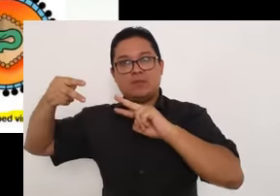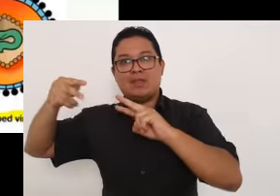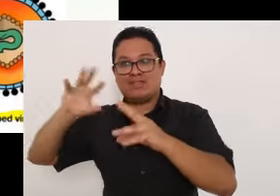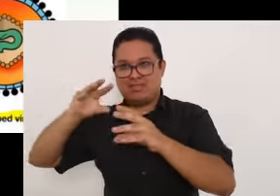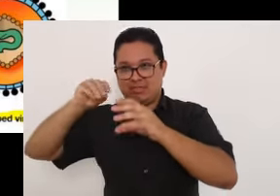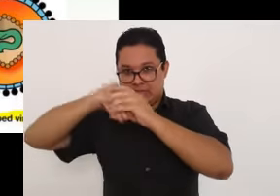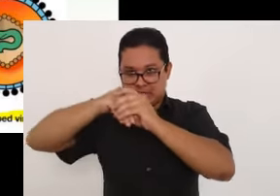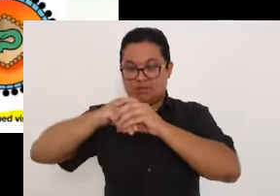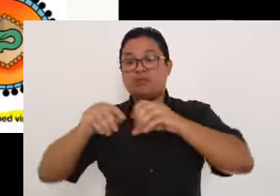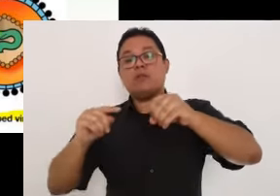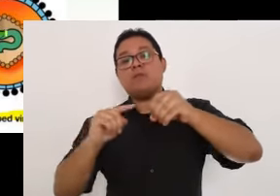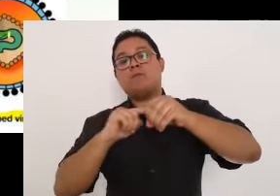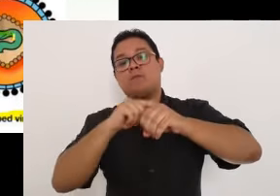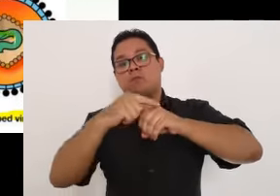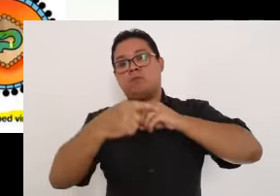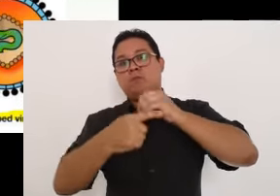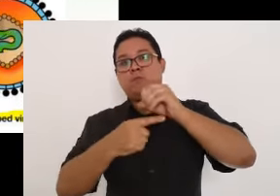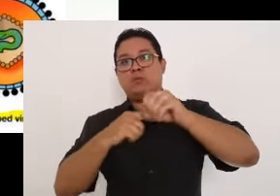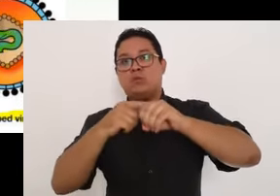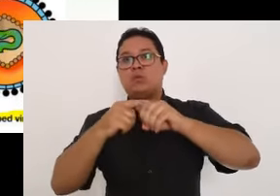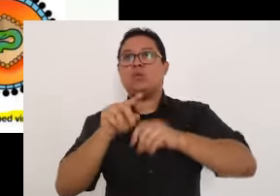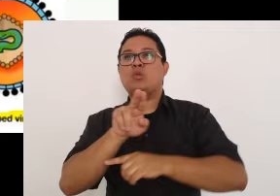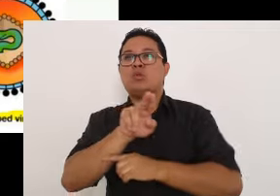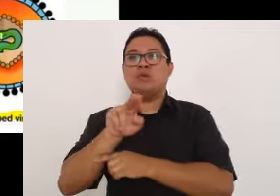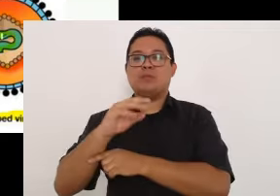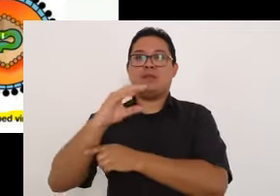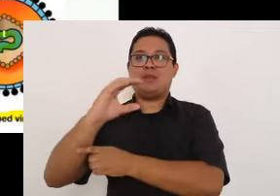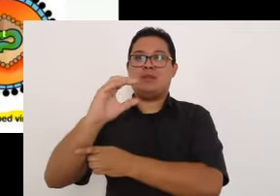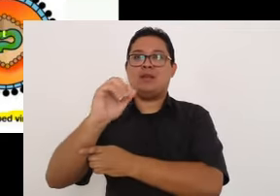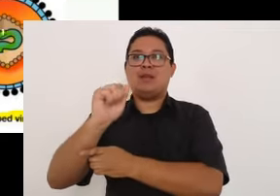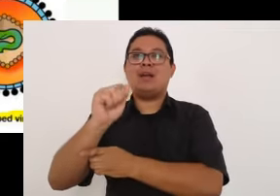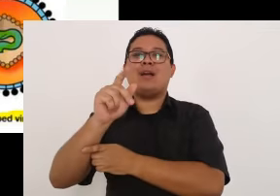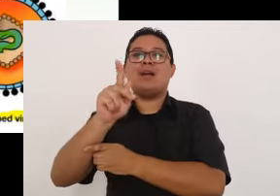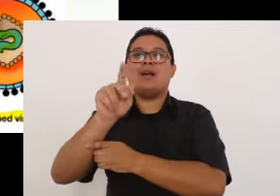viral e o material genético lá dentro.